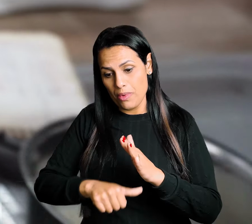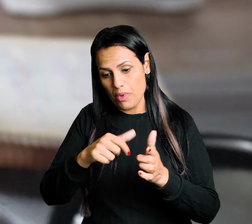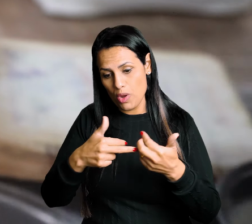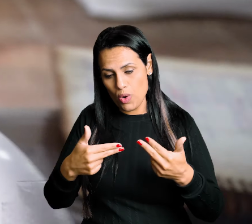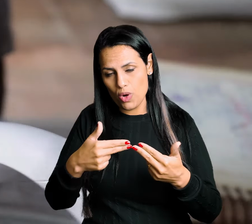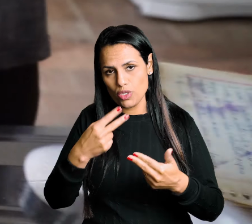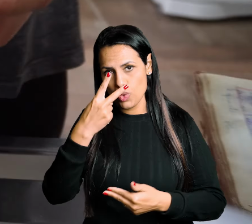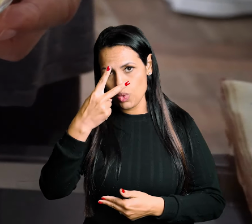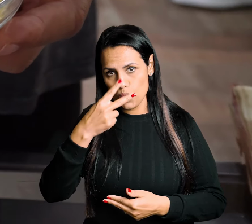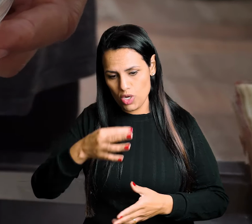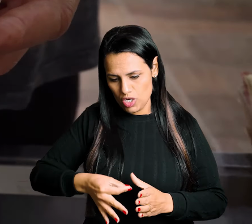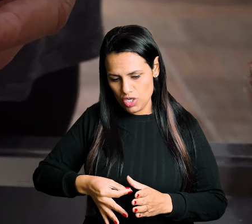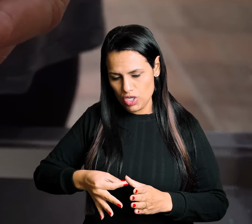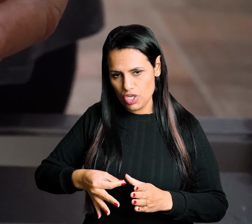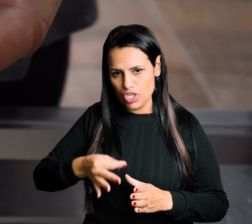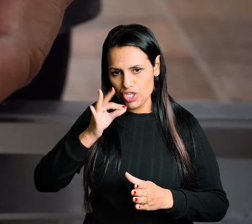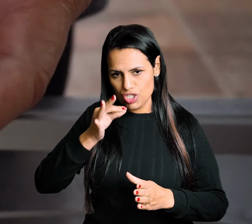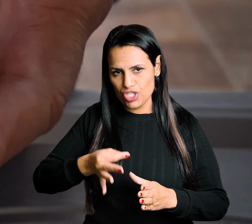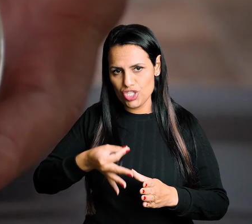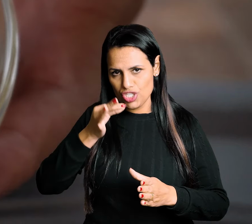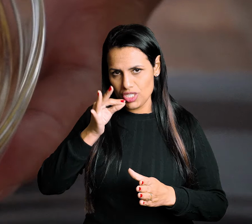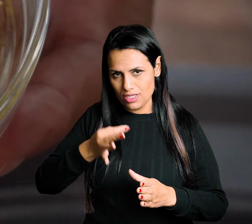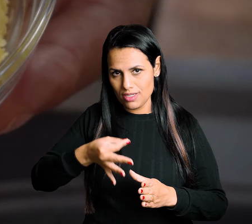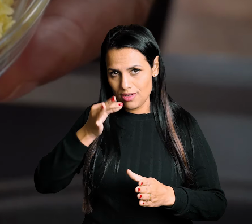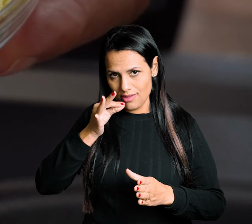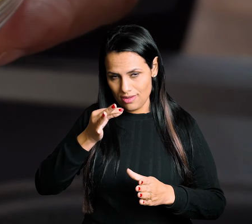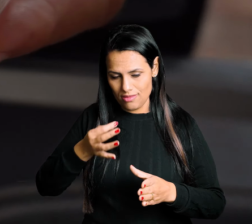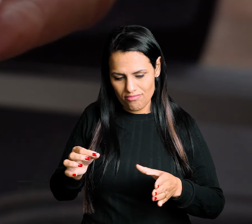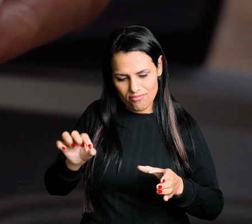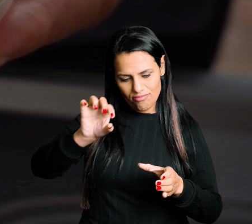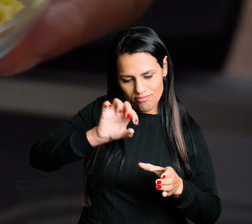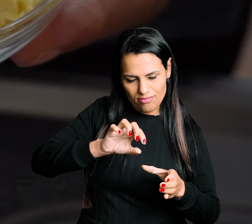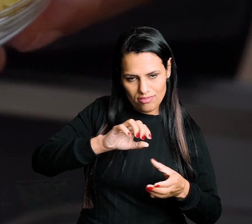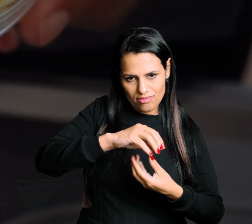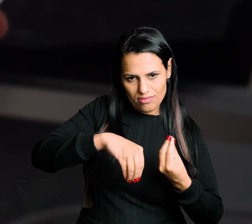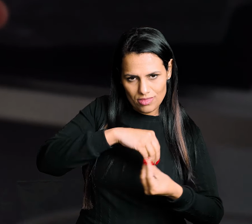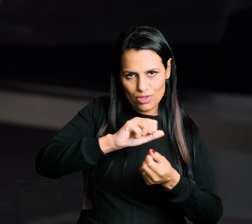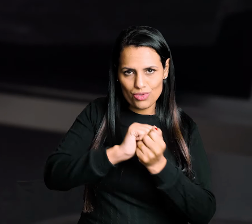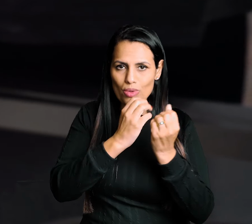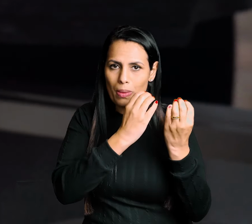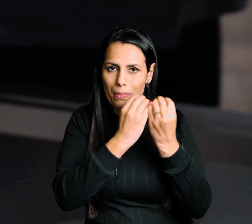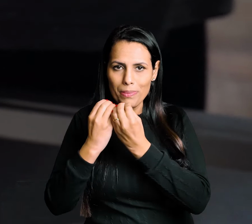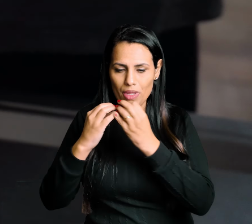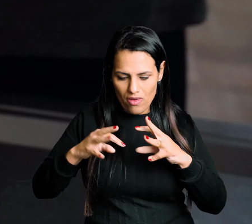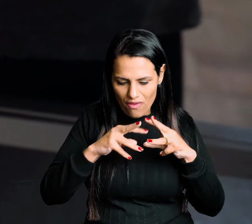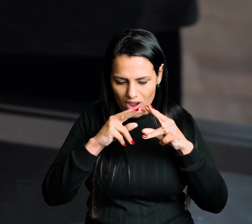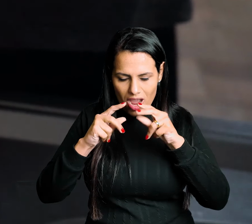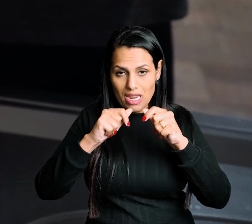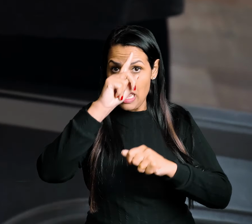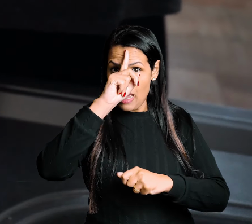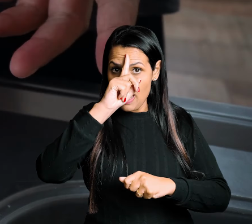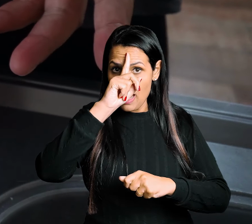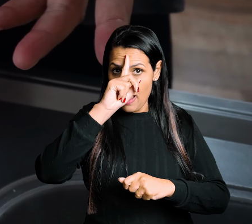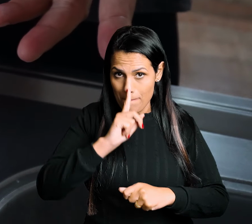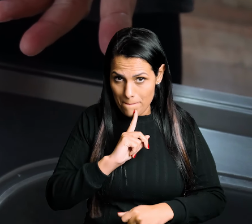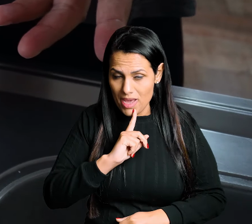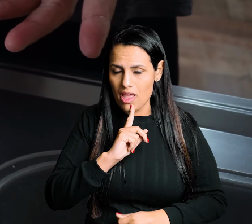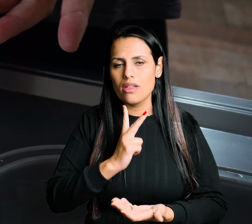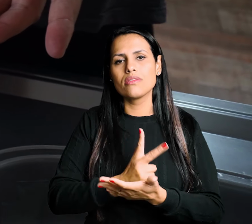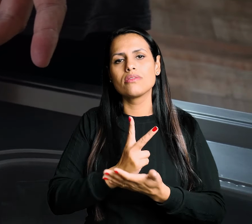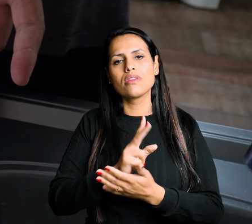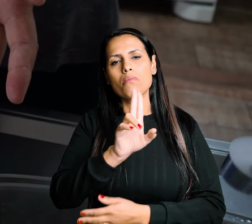é 2 xícaras de farinha de milho, né? Do milho dessa farinha amarela. Né? A gente sempre